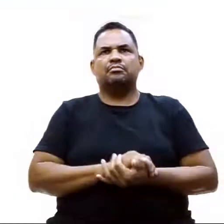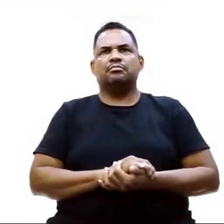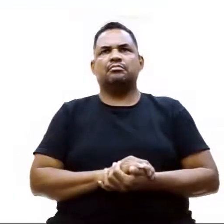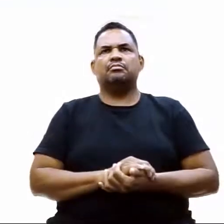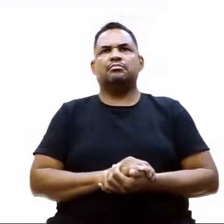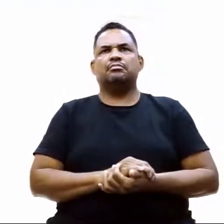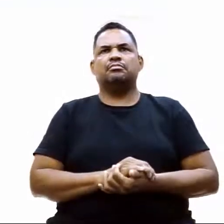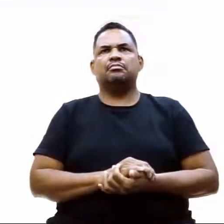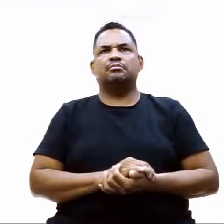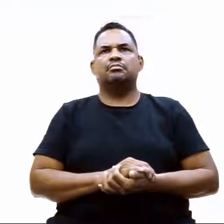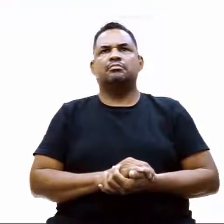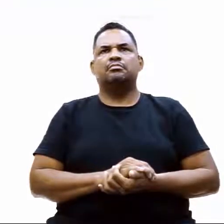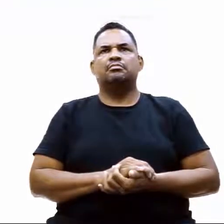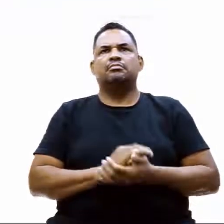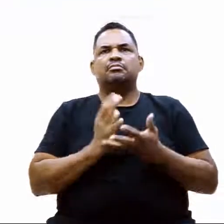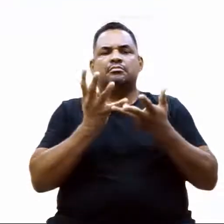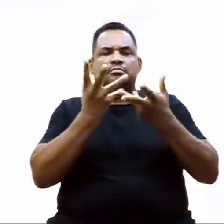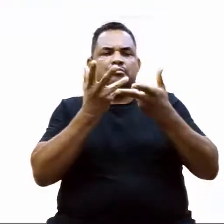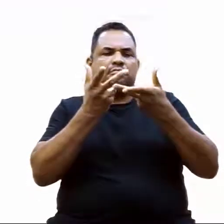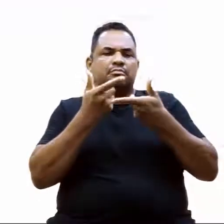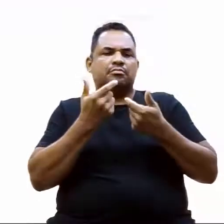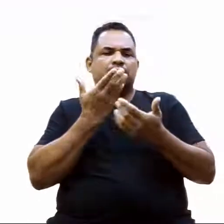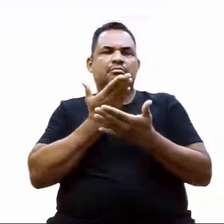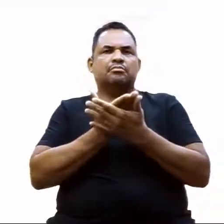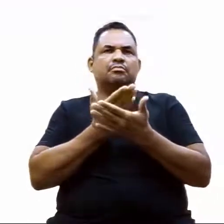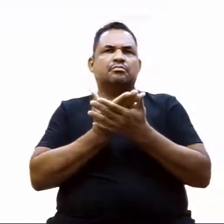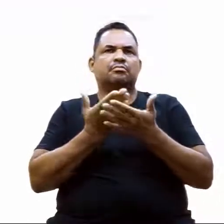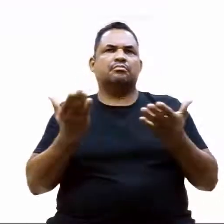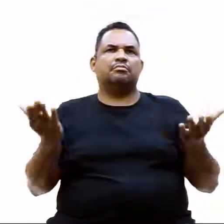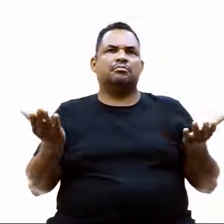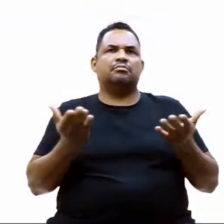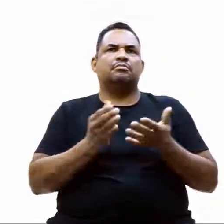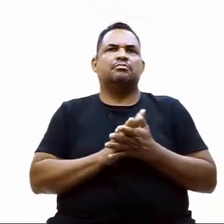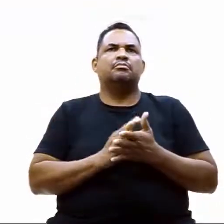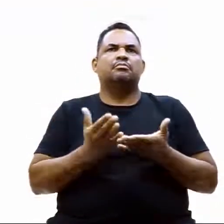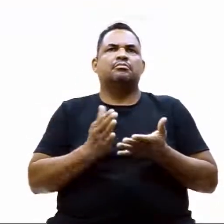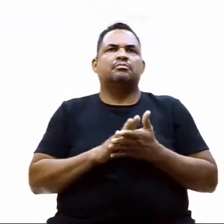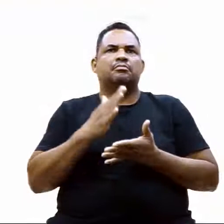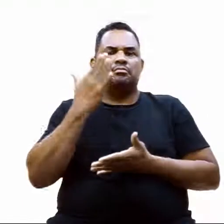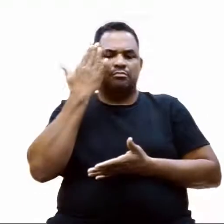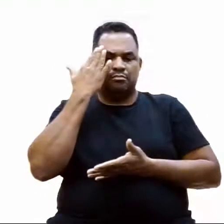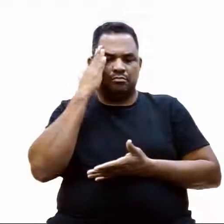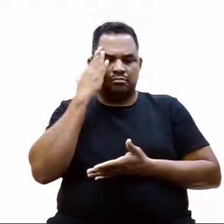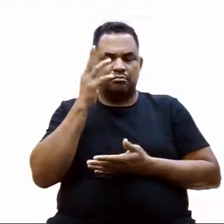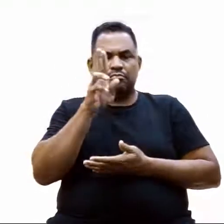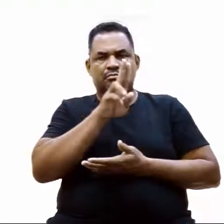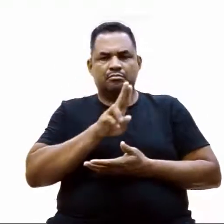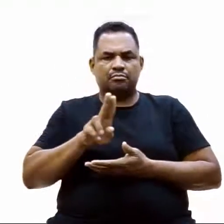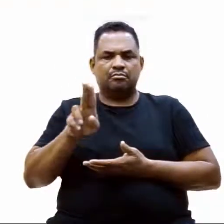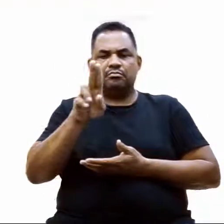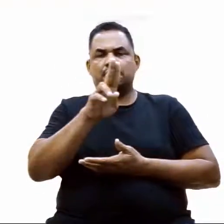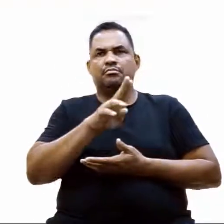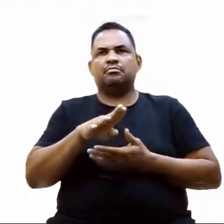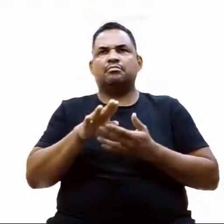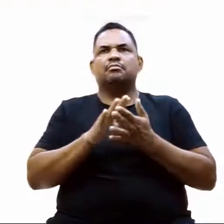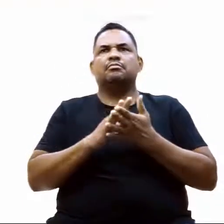A habilidade para esta aula trata-se de compreender e